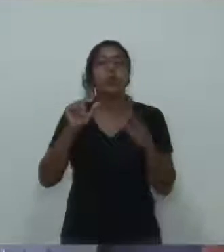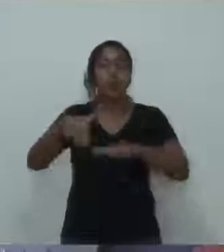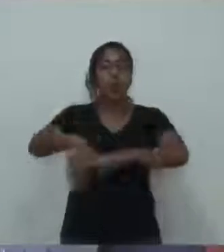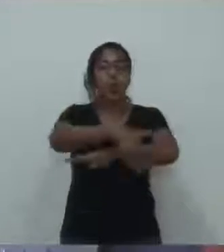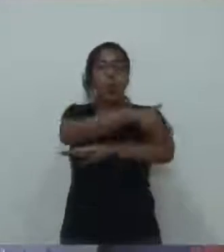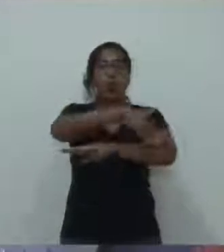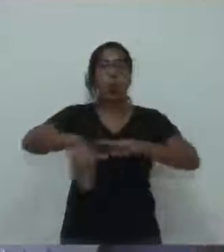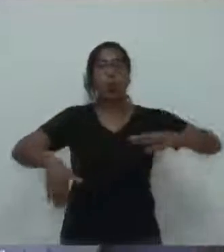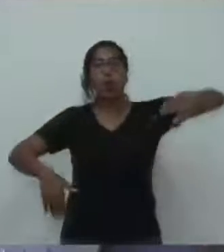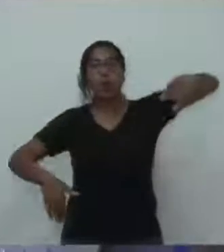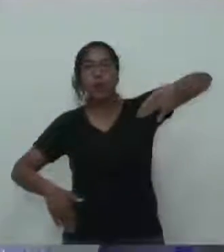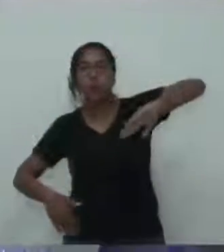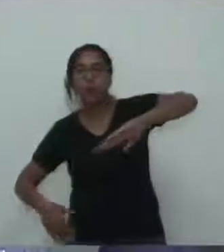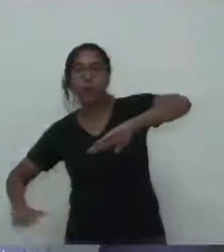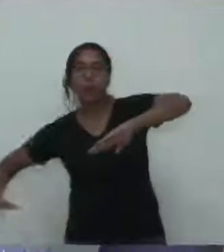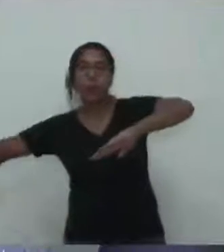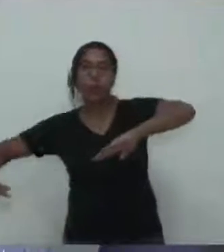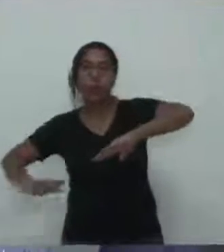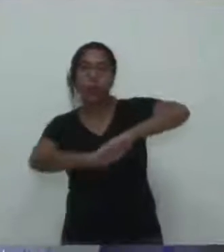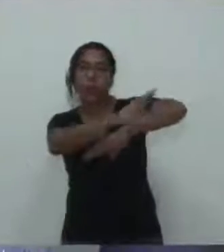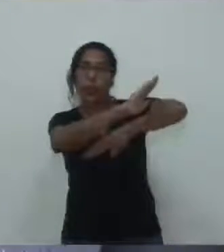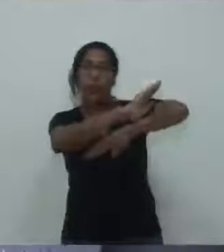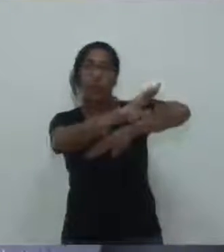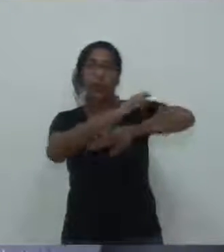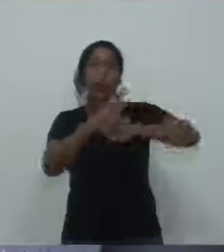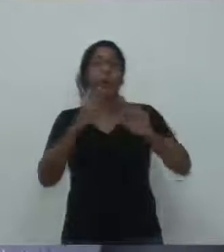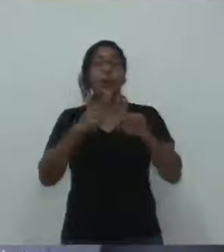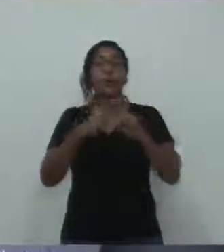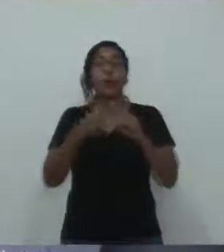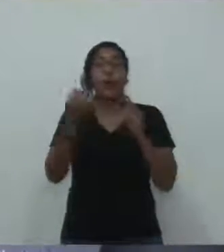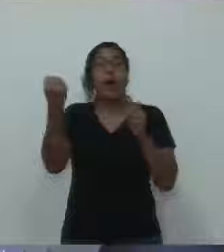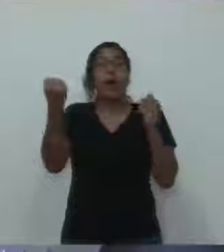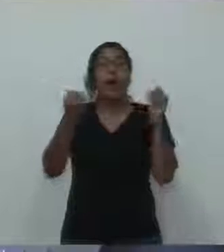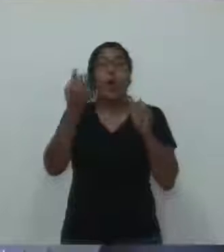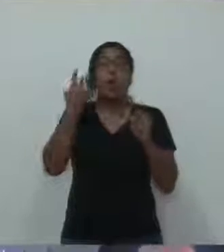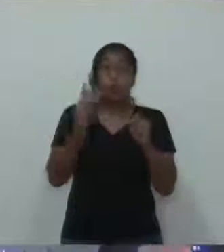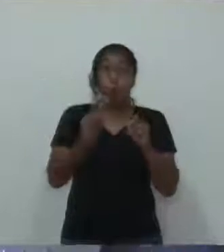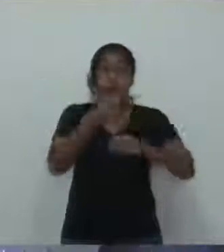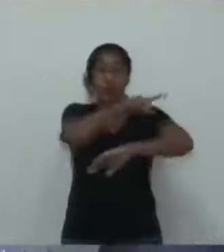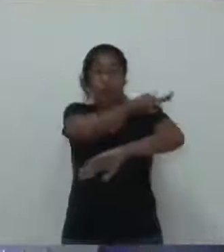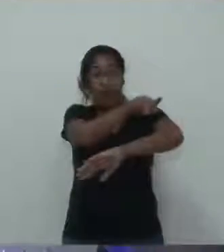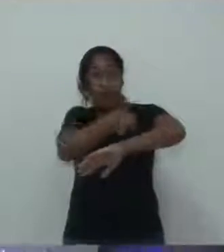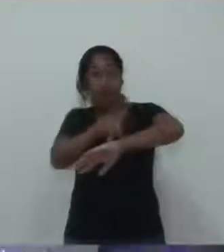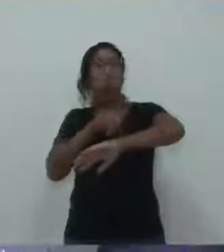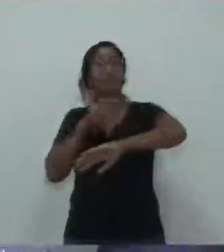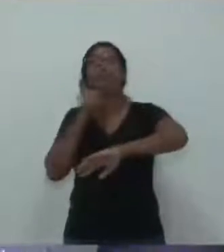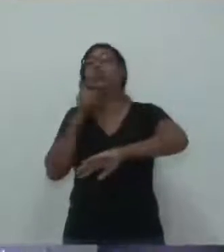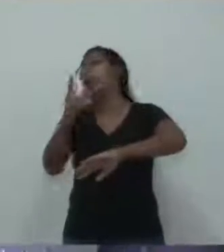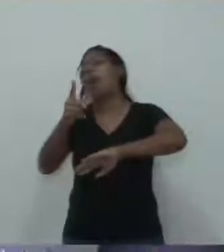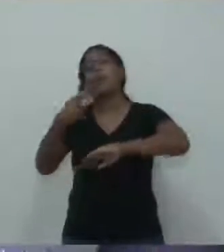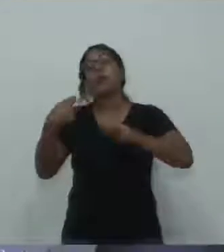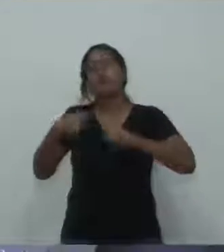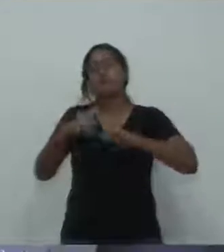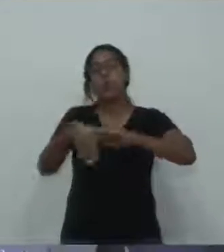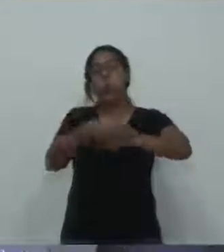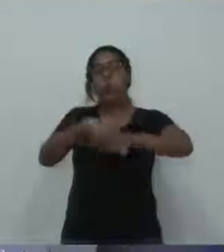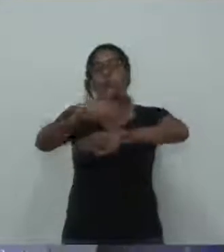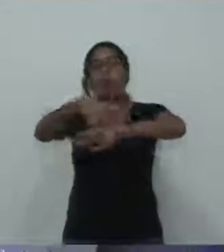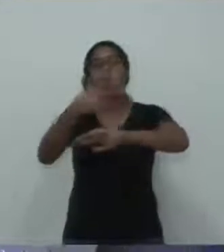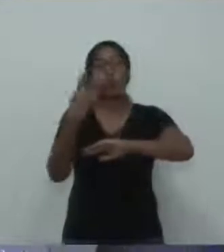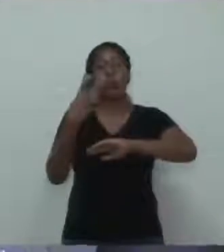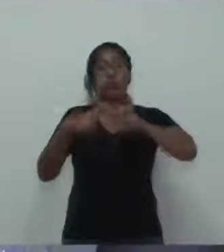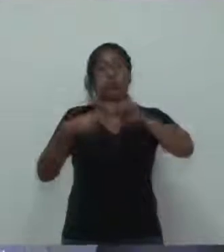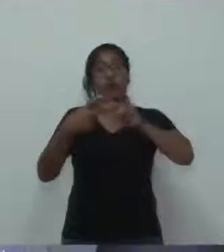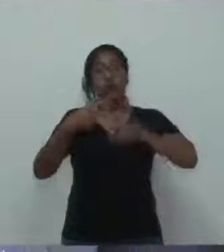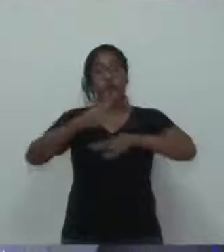como colocar dois carros ali nos sentidos. Então, a importância da discussão, a importância